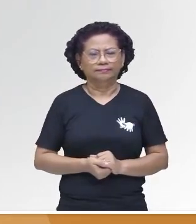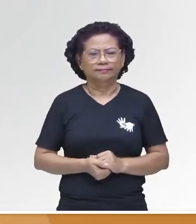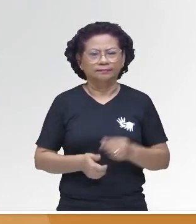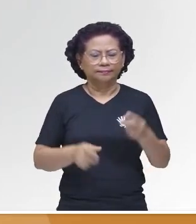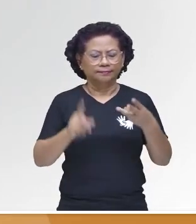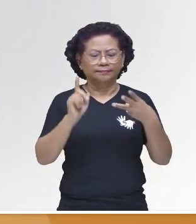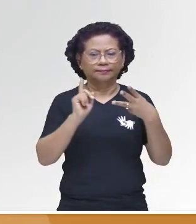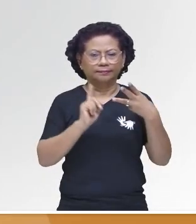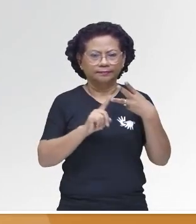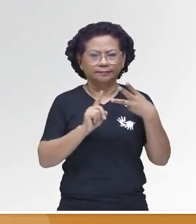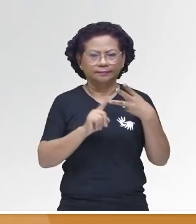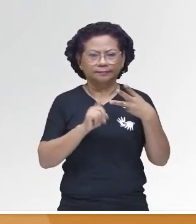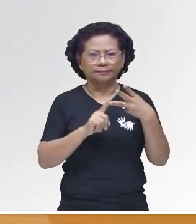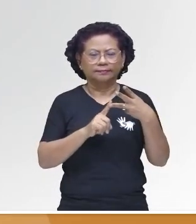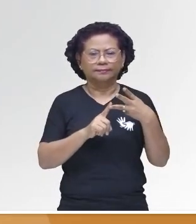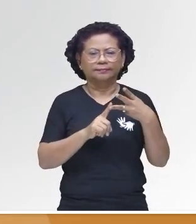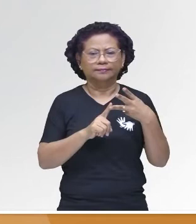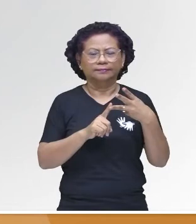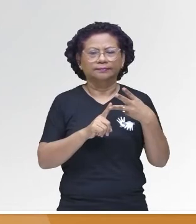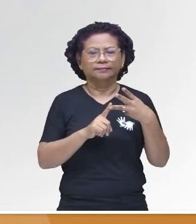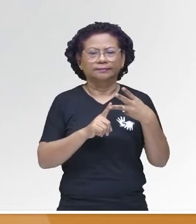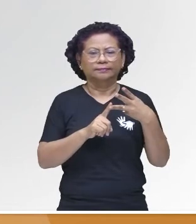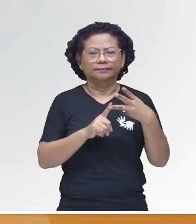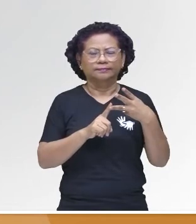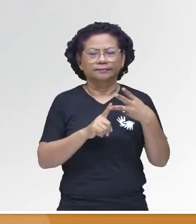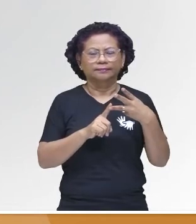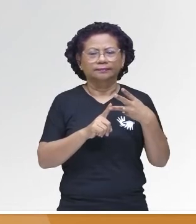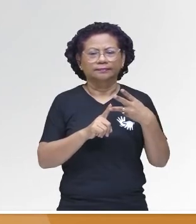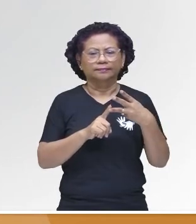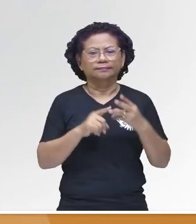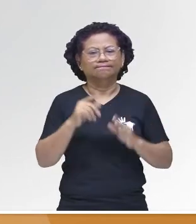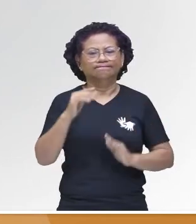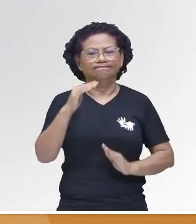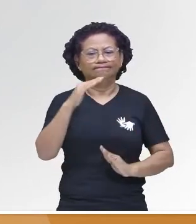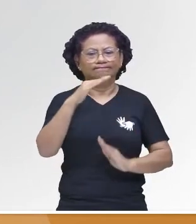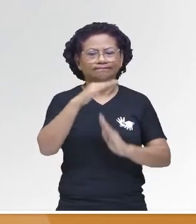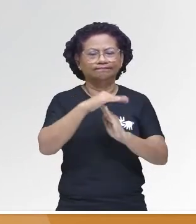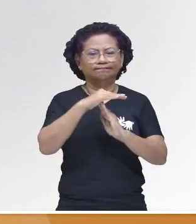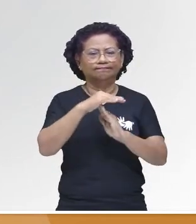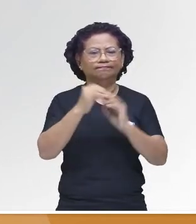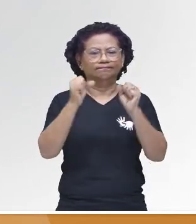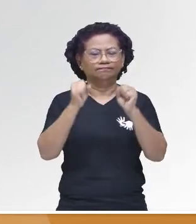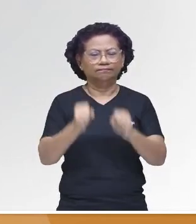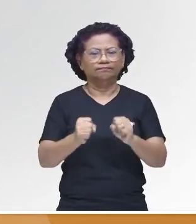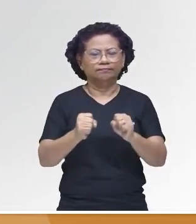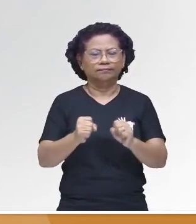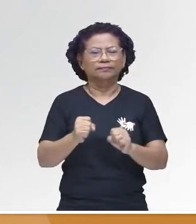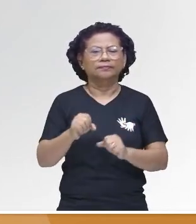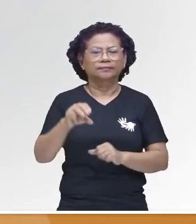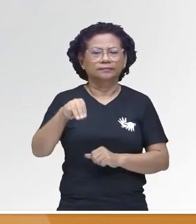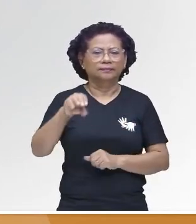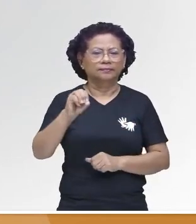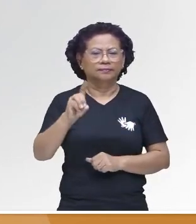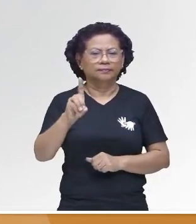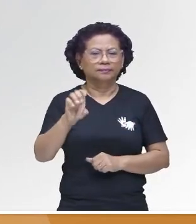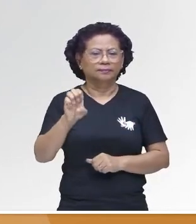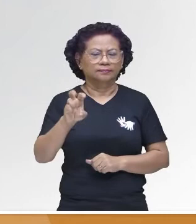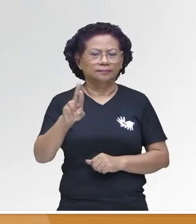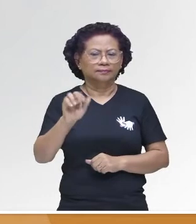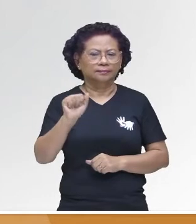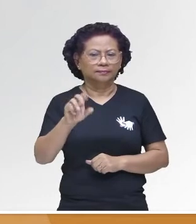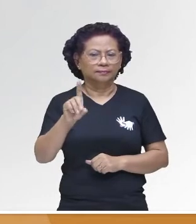Adiante, temos aqui o cancelamento temporário do poder moderador. Tá? Lembrando que existem